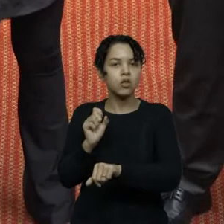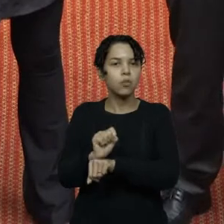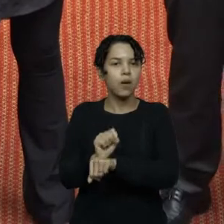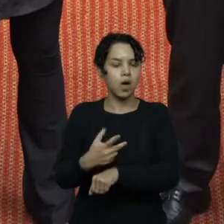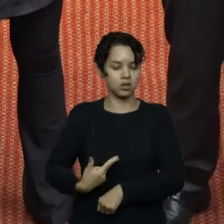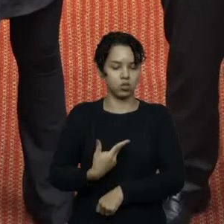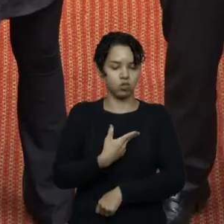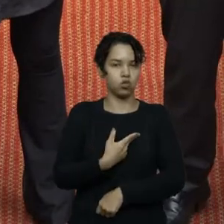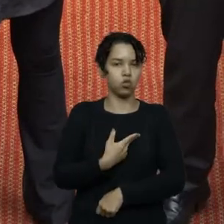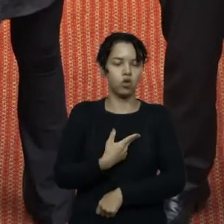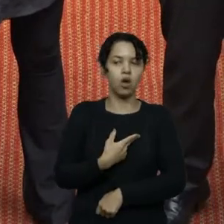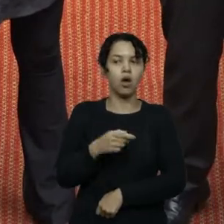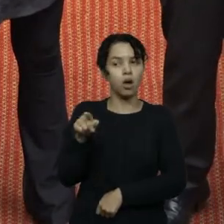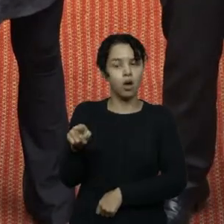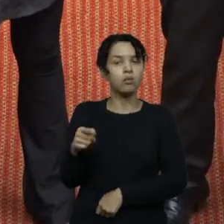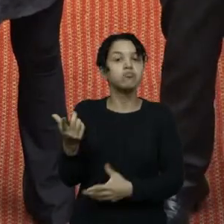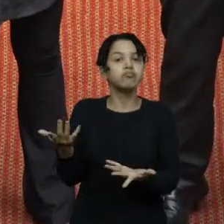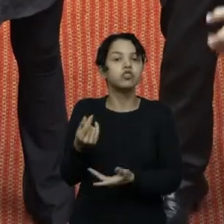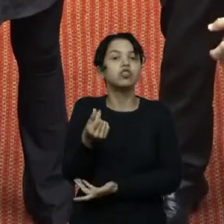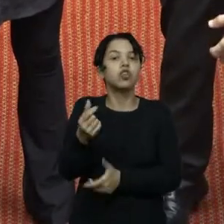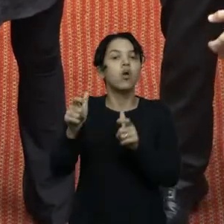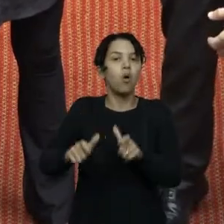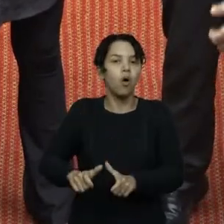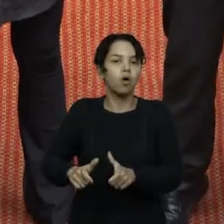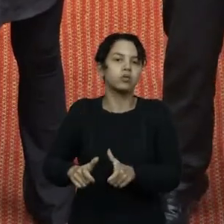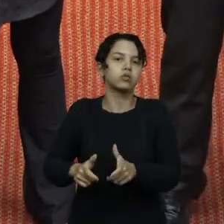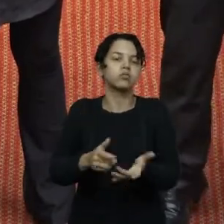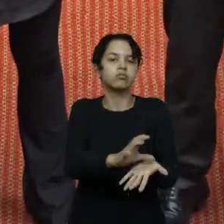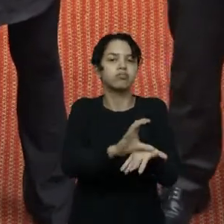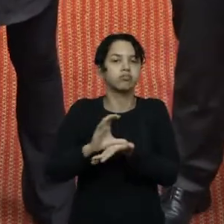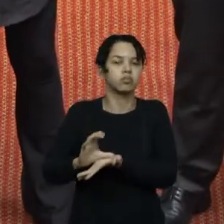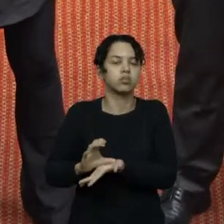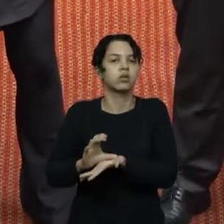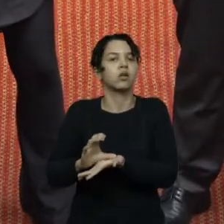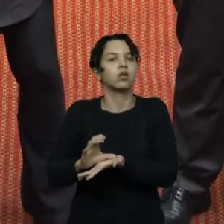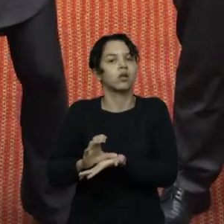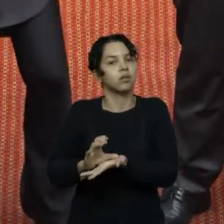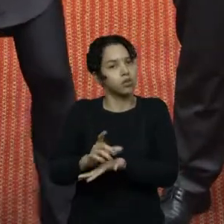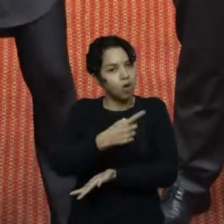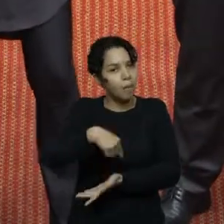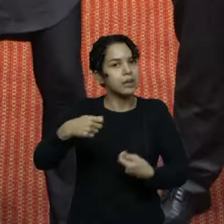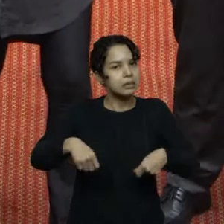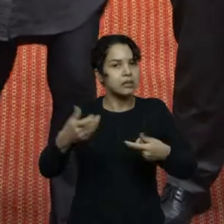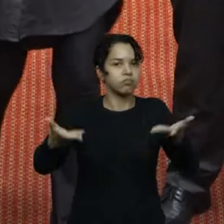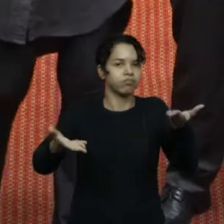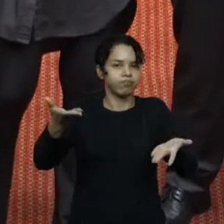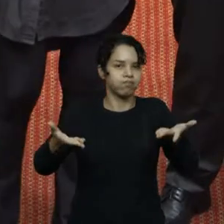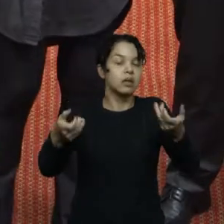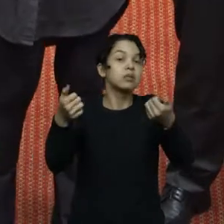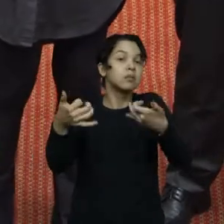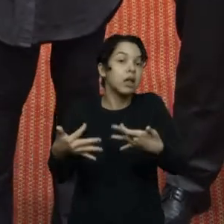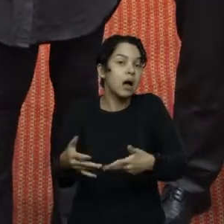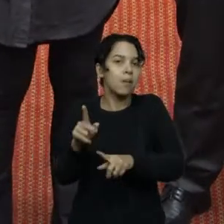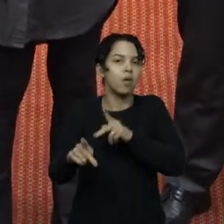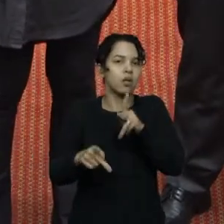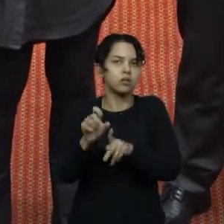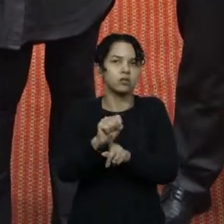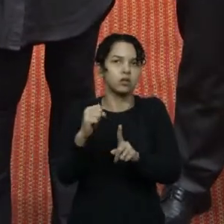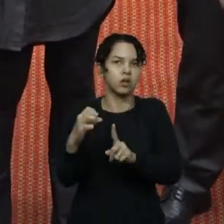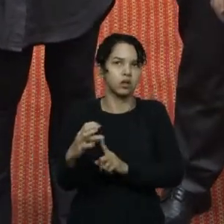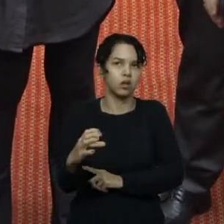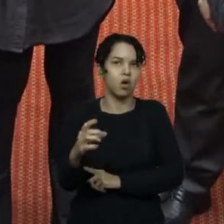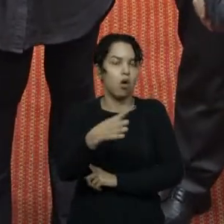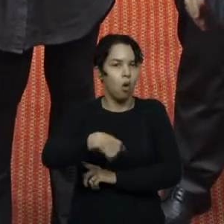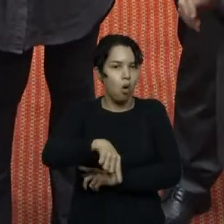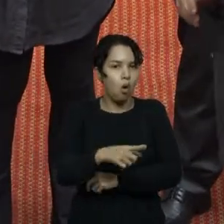então tem essas coisas que a gente precisa botar na balança o Miguel do cidadão Catarinense uma forma muito simplória é muito simples hoje estamos voltando a redução de